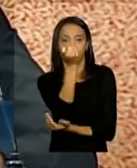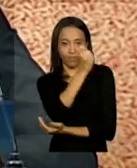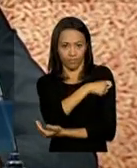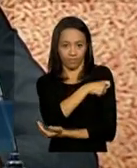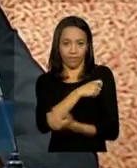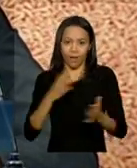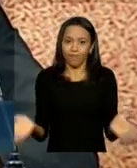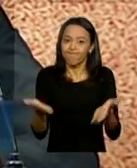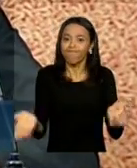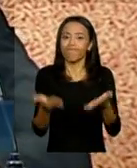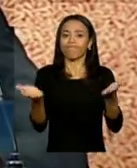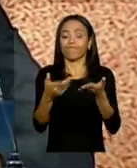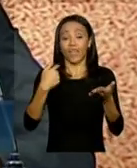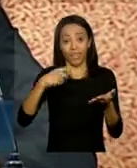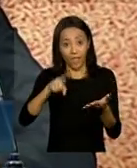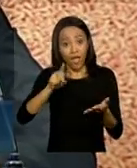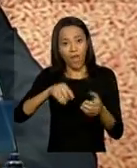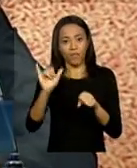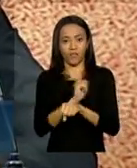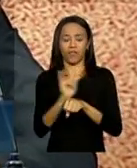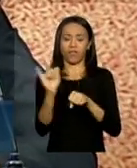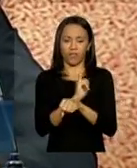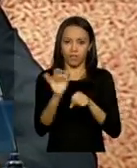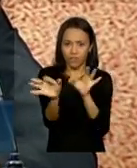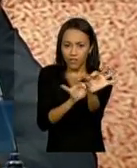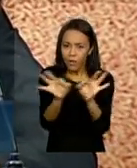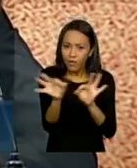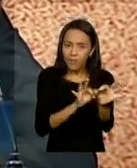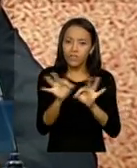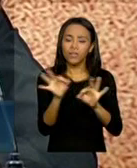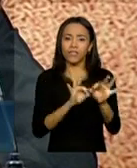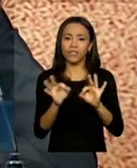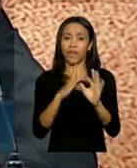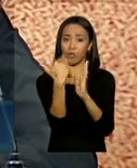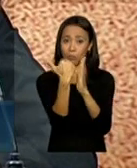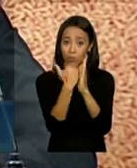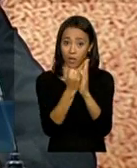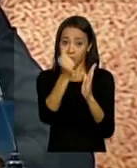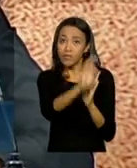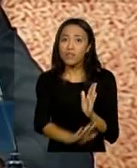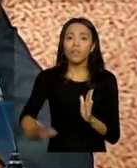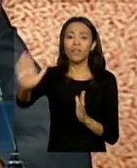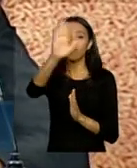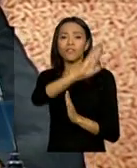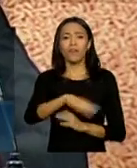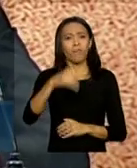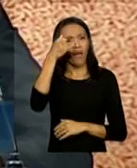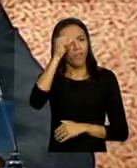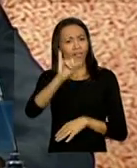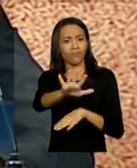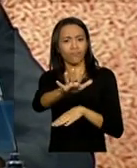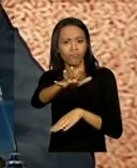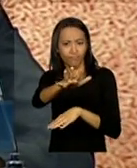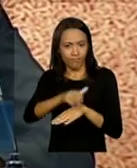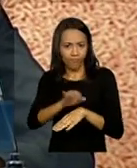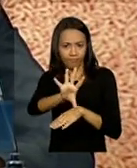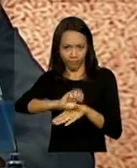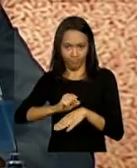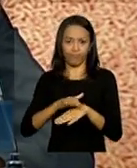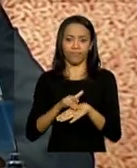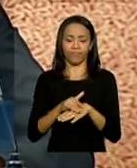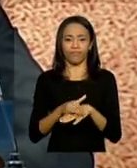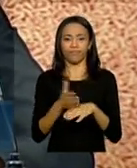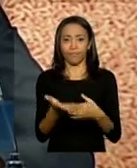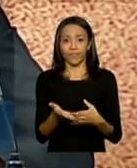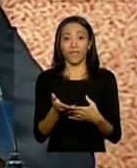grande estratégia de reorganização do processo de trabalho do programa nacional de imunizações primeiro para trazer essa população pro posto de